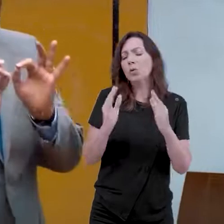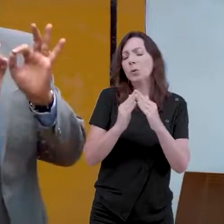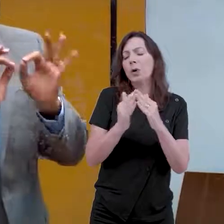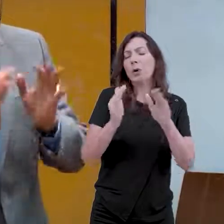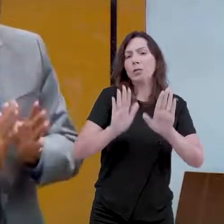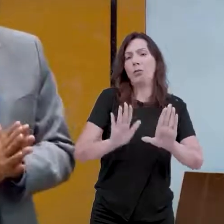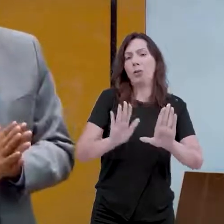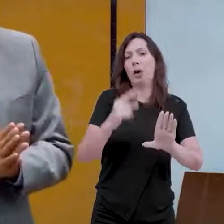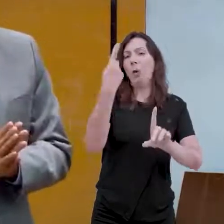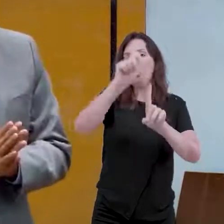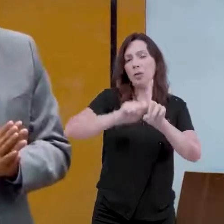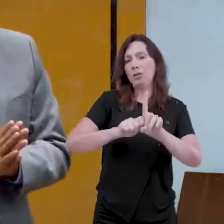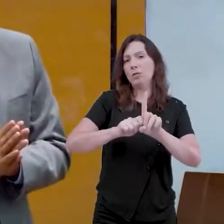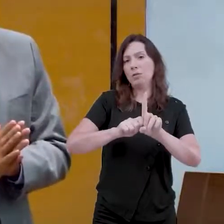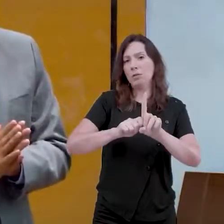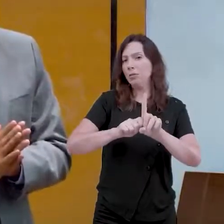É dose diária.